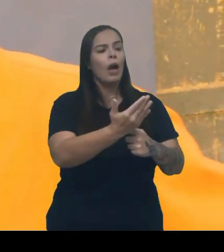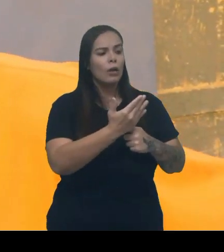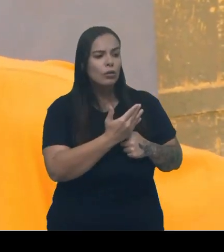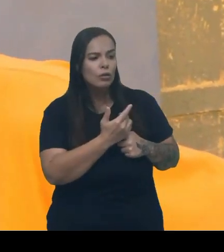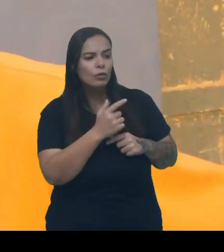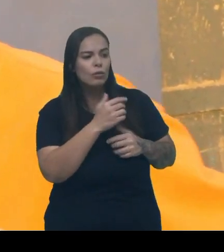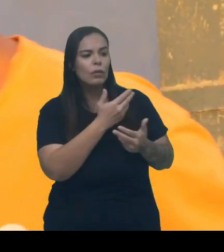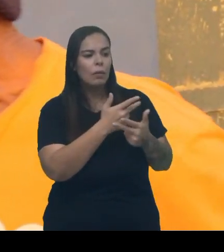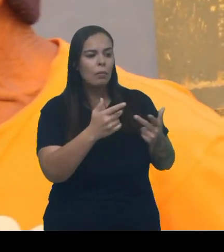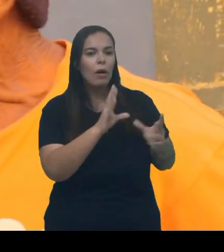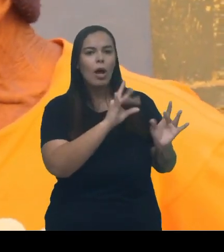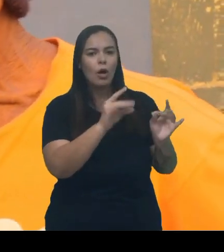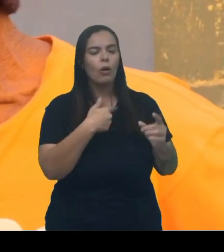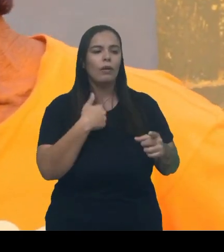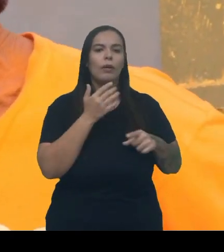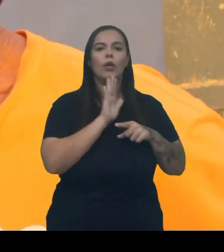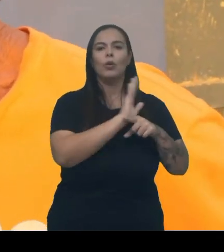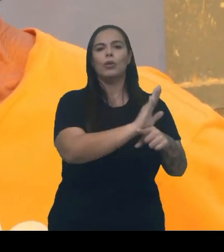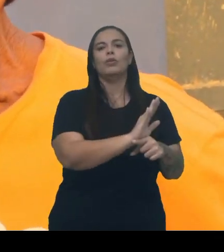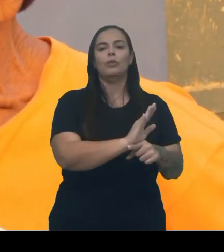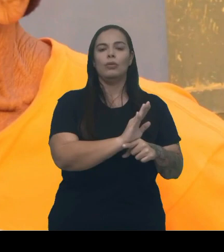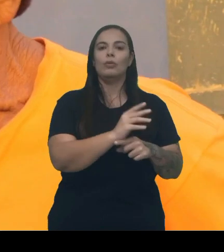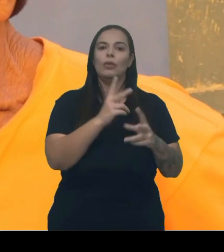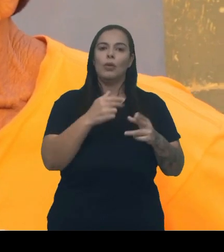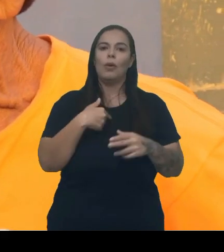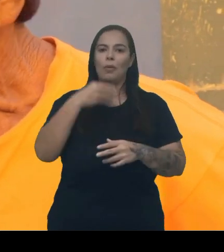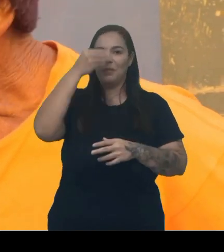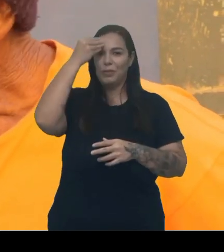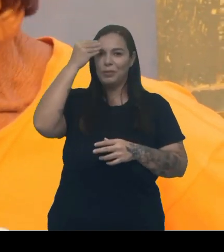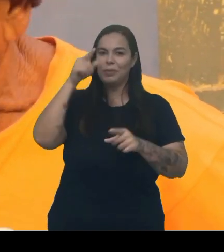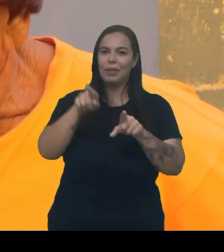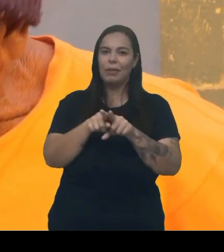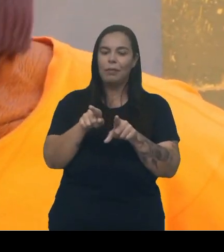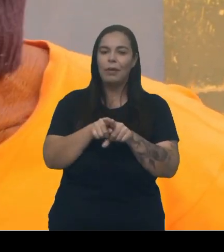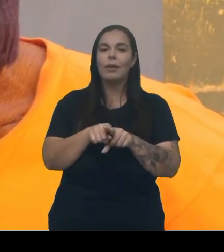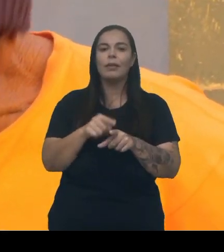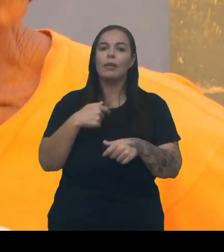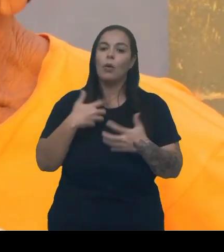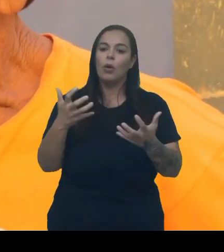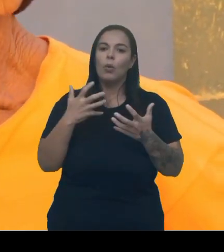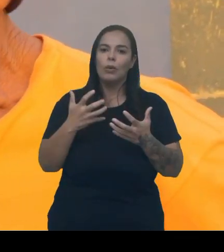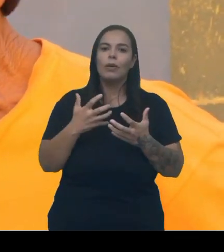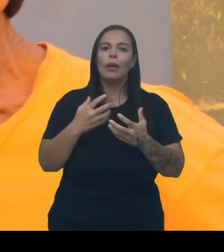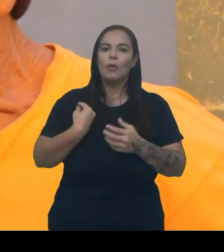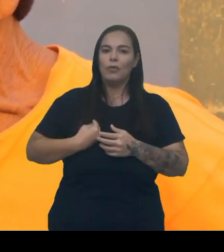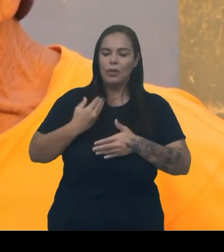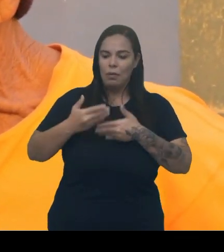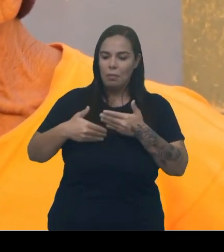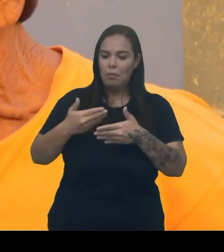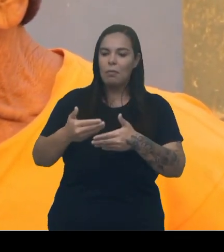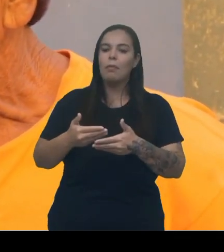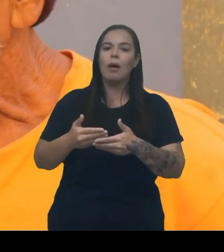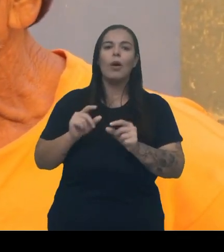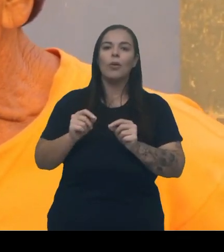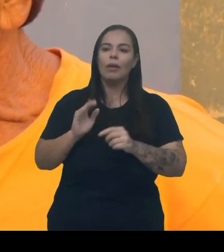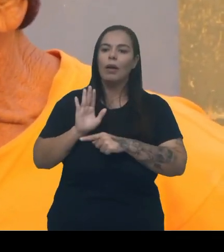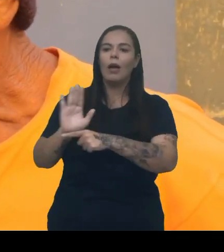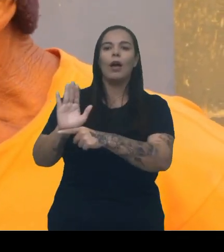ajuda de uma canoa, botar um pedacinho, uma cola, eu ajudo para estar ajudando meu sobrinho ali. Eu quero levar meu final de vida assim,